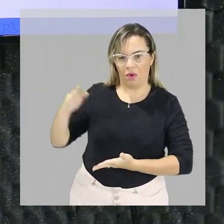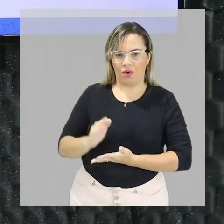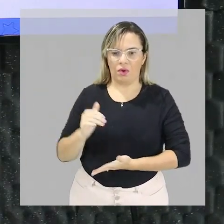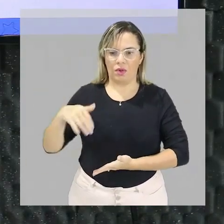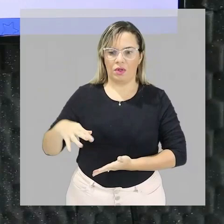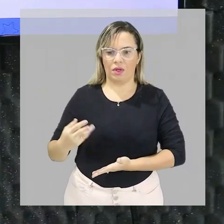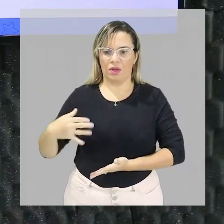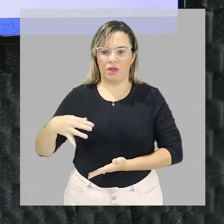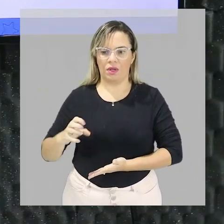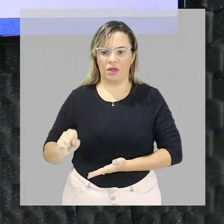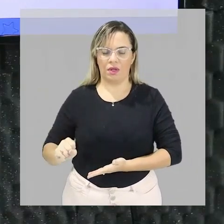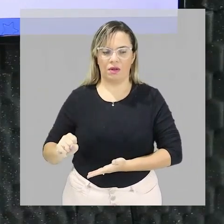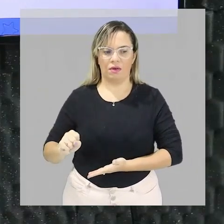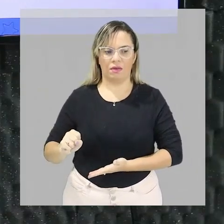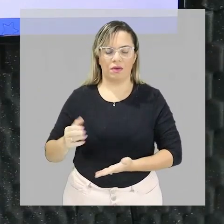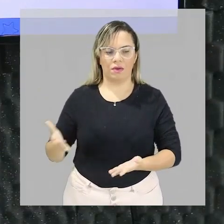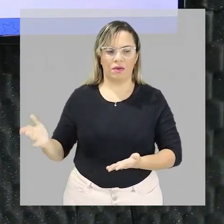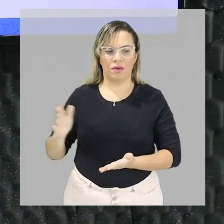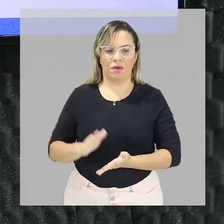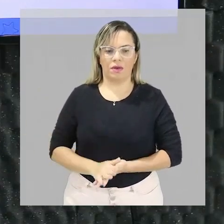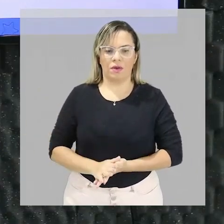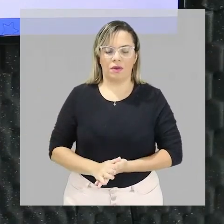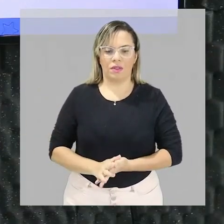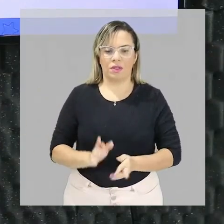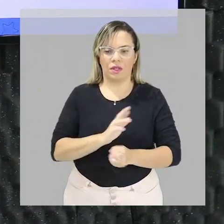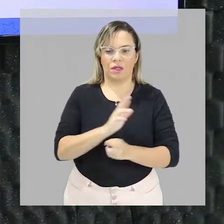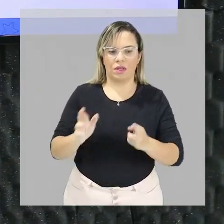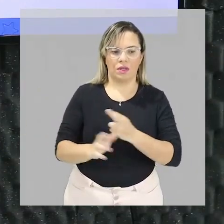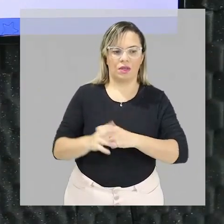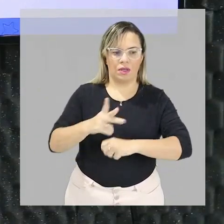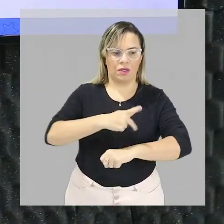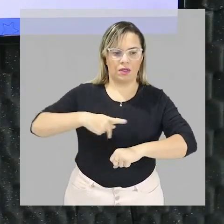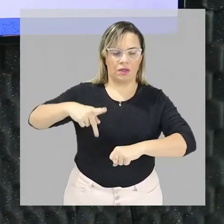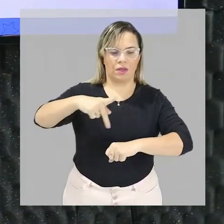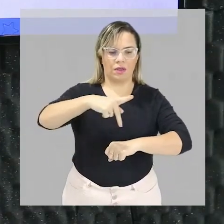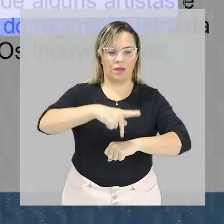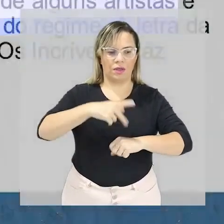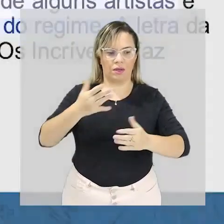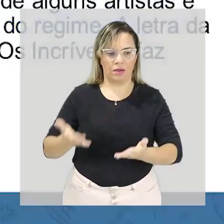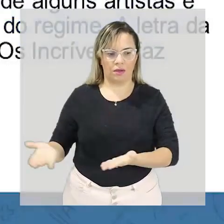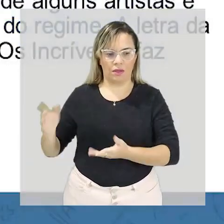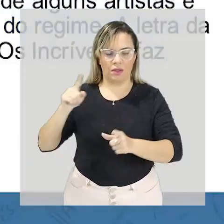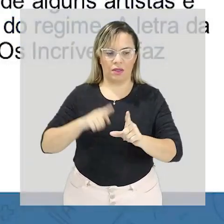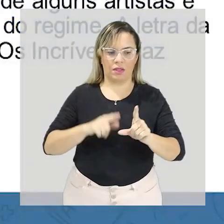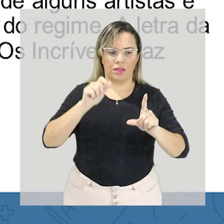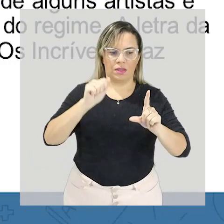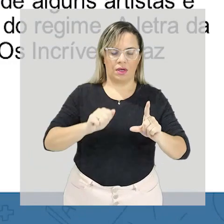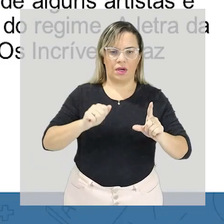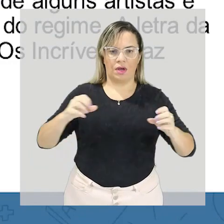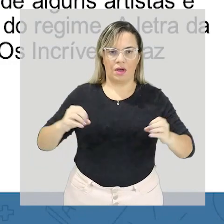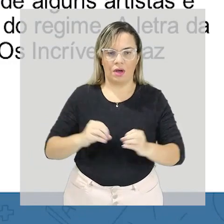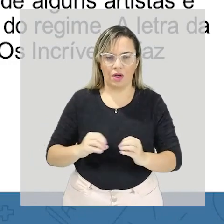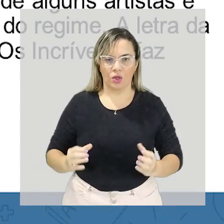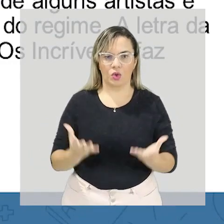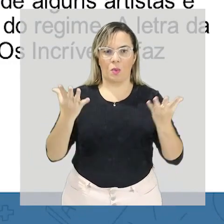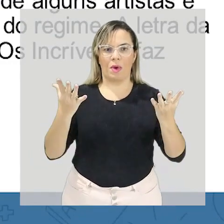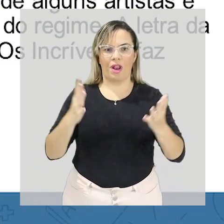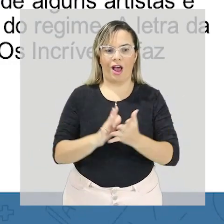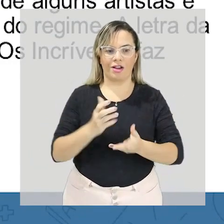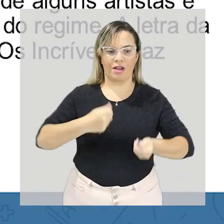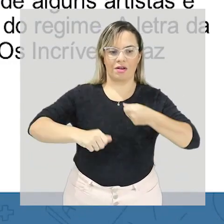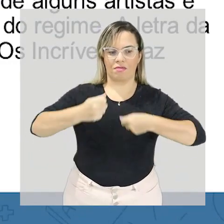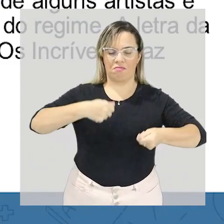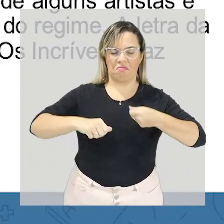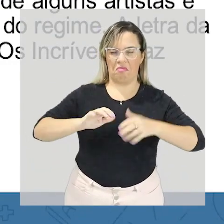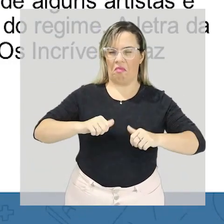Ravel, faz referência a um país do quê? A um país do milagre econômico. ok? Você